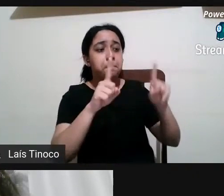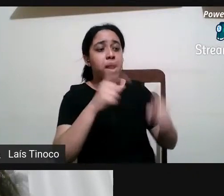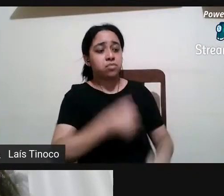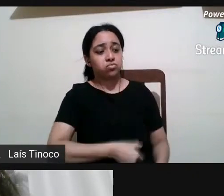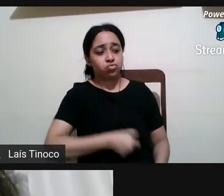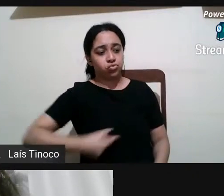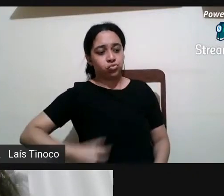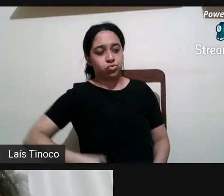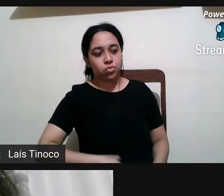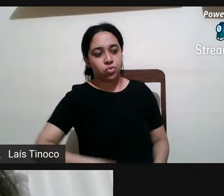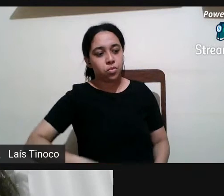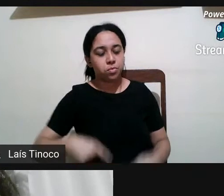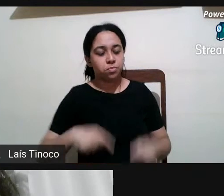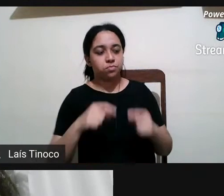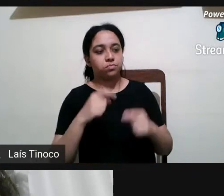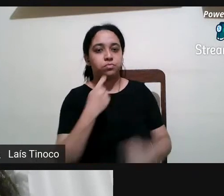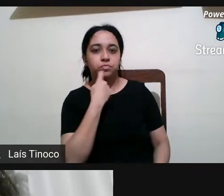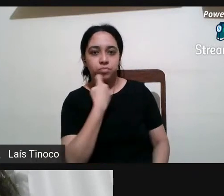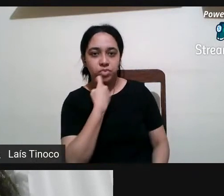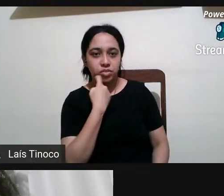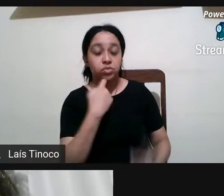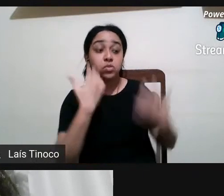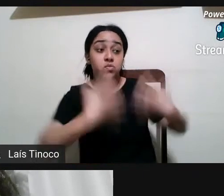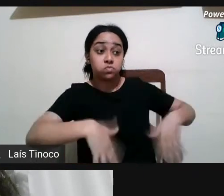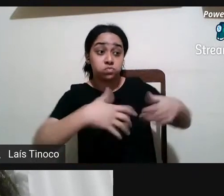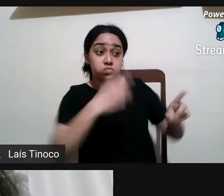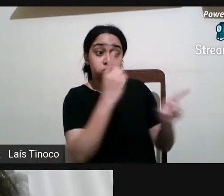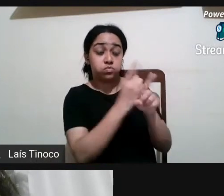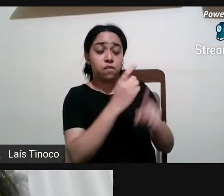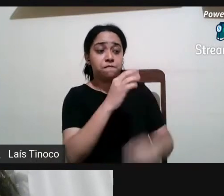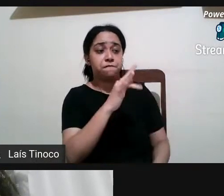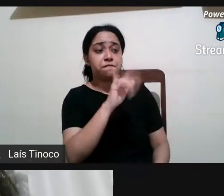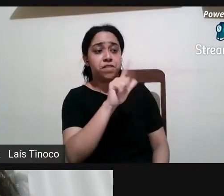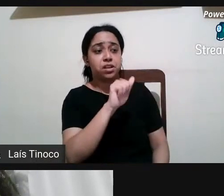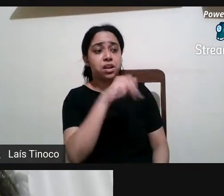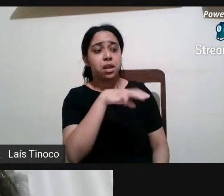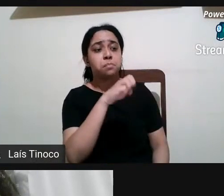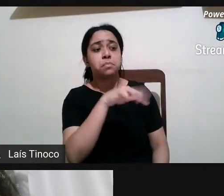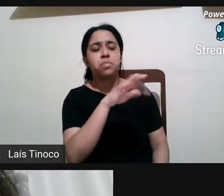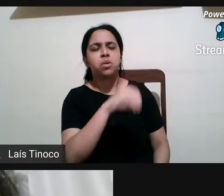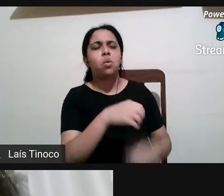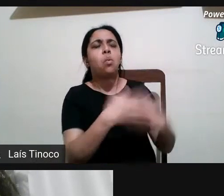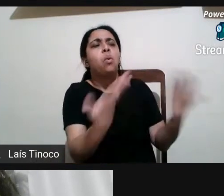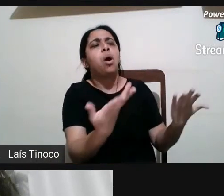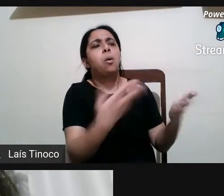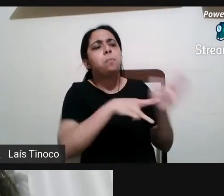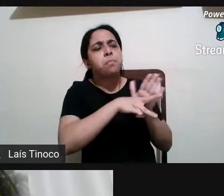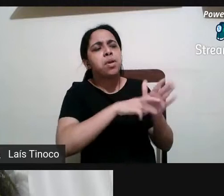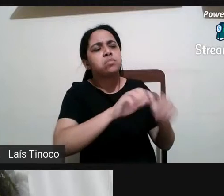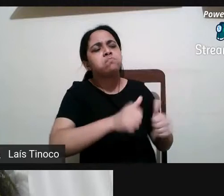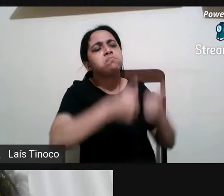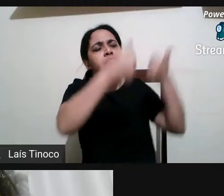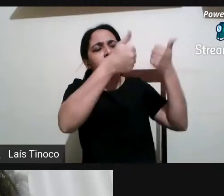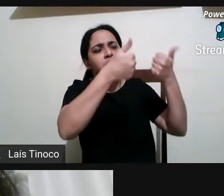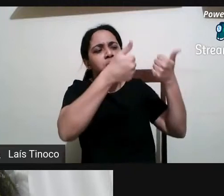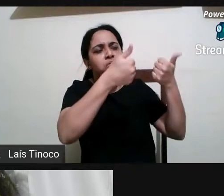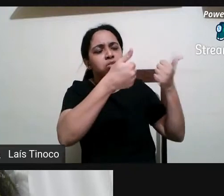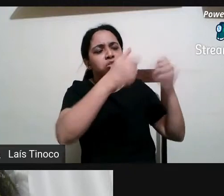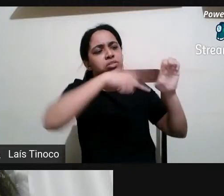encontra muito filamento e também pergunta qual é o melhor método estatístico para identificar e analisar esse microplástico.